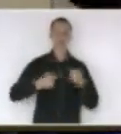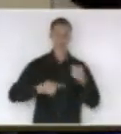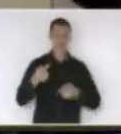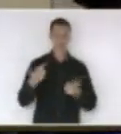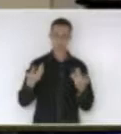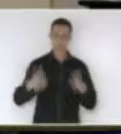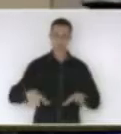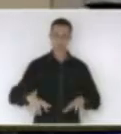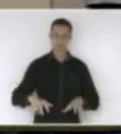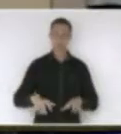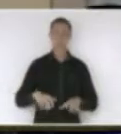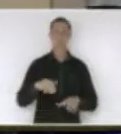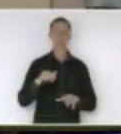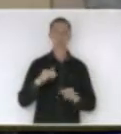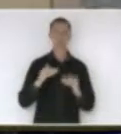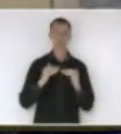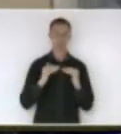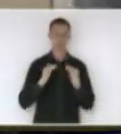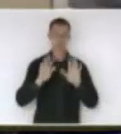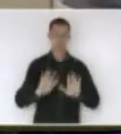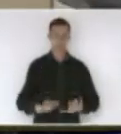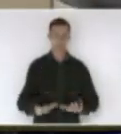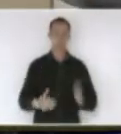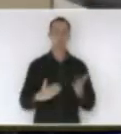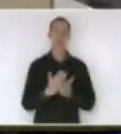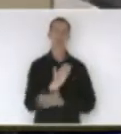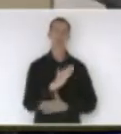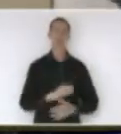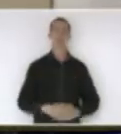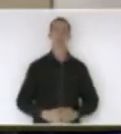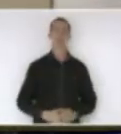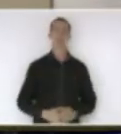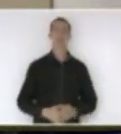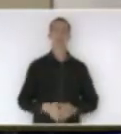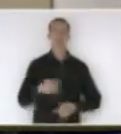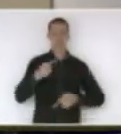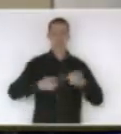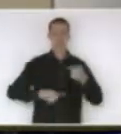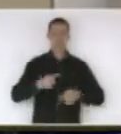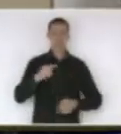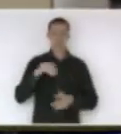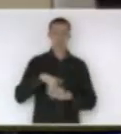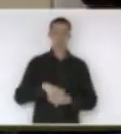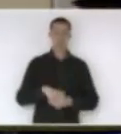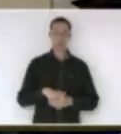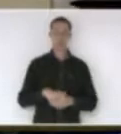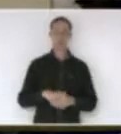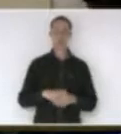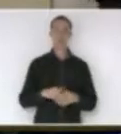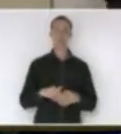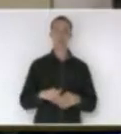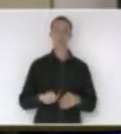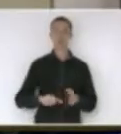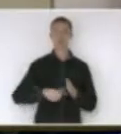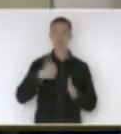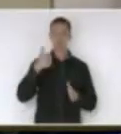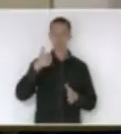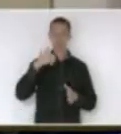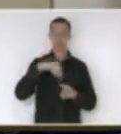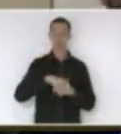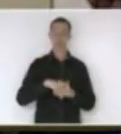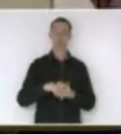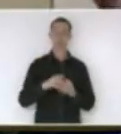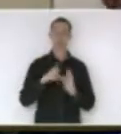em votação, quem tiver de acordo permaneça como está, aprovado. Discussão e votação em primeiro turno ao projeto de lei